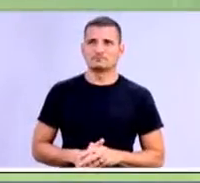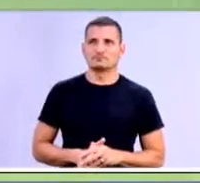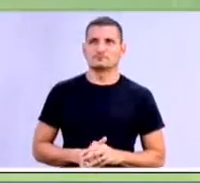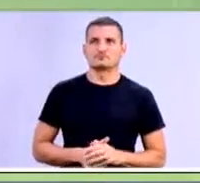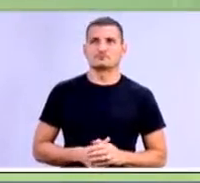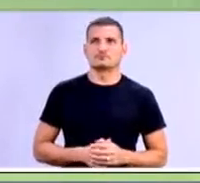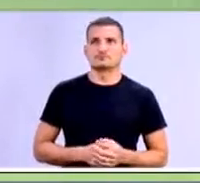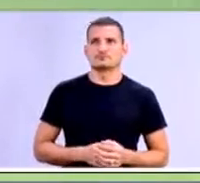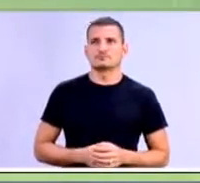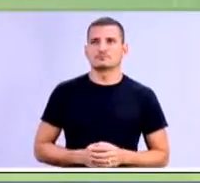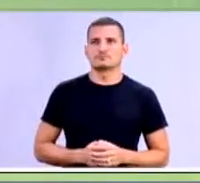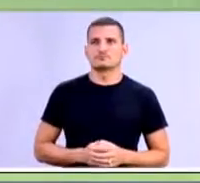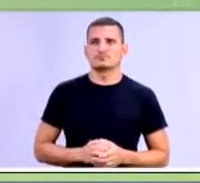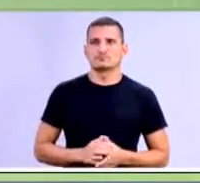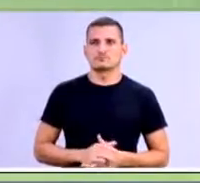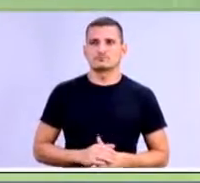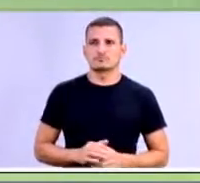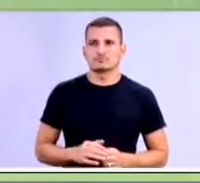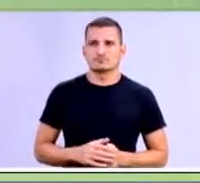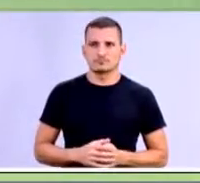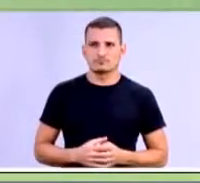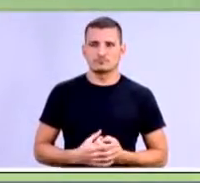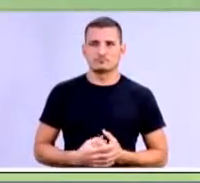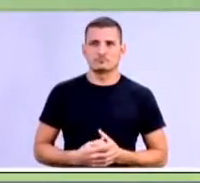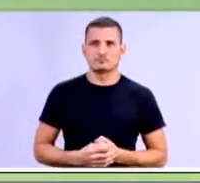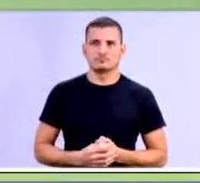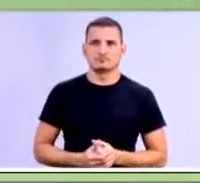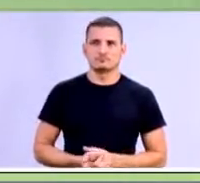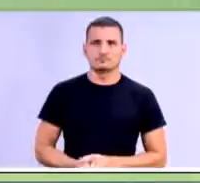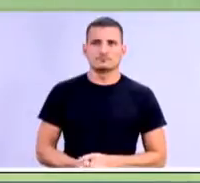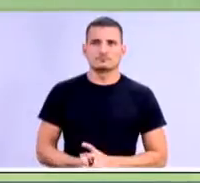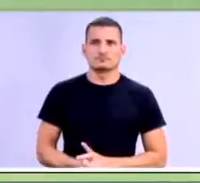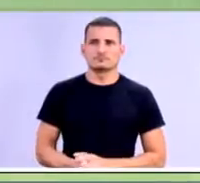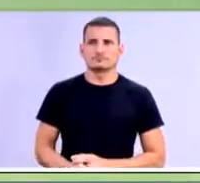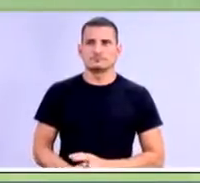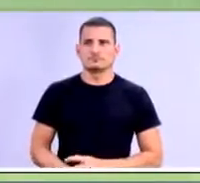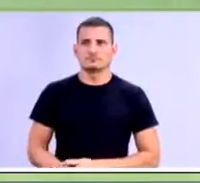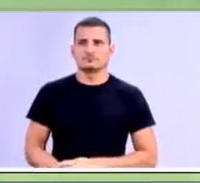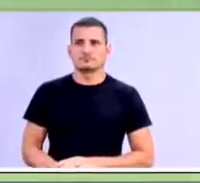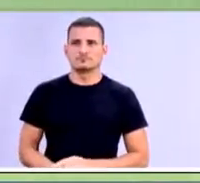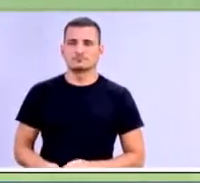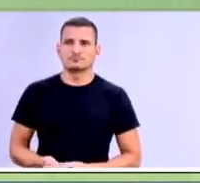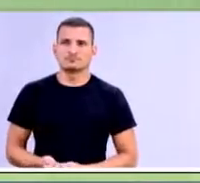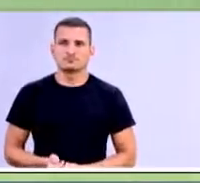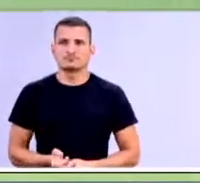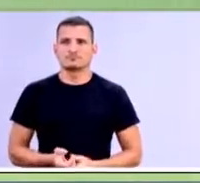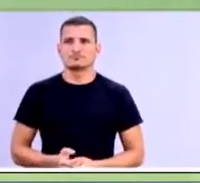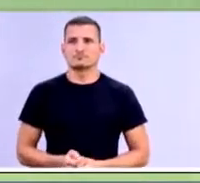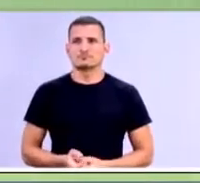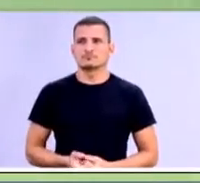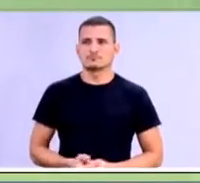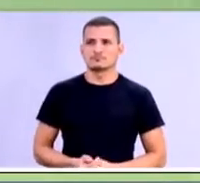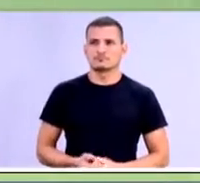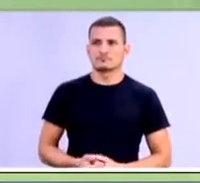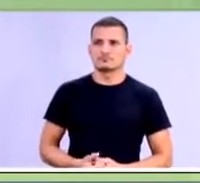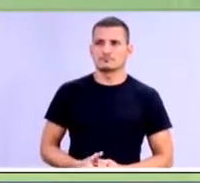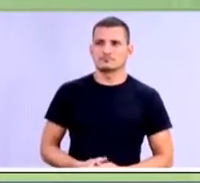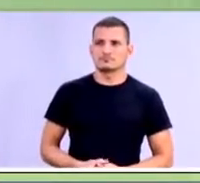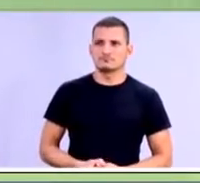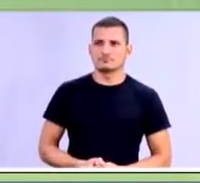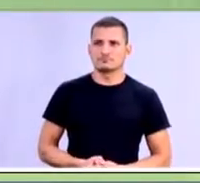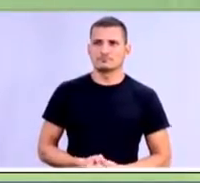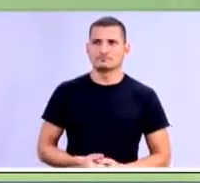ele apresenta características próprias. Nós podemos ter um texto narrativo, um texto descritivo, o